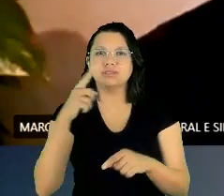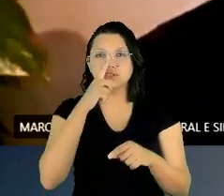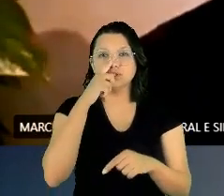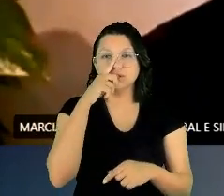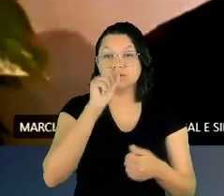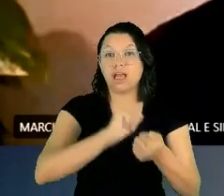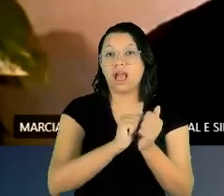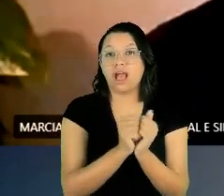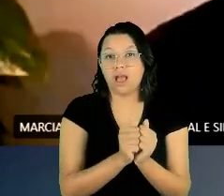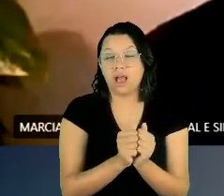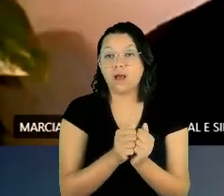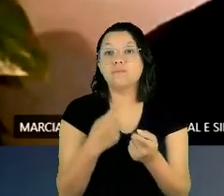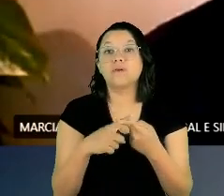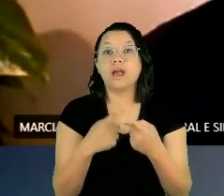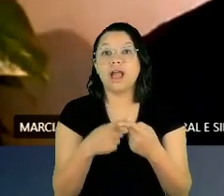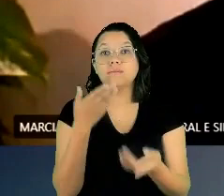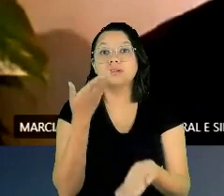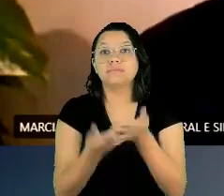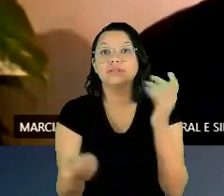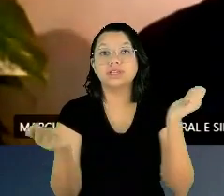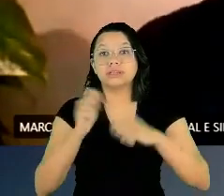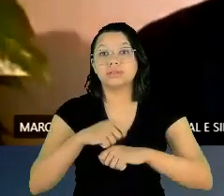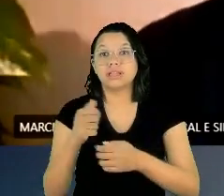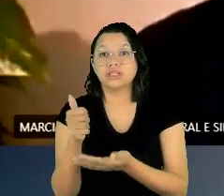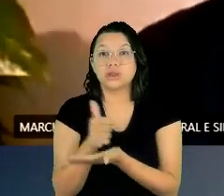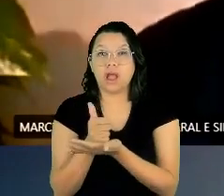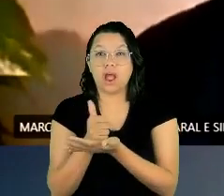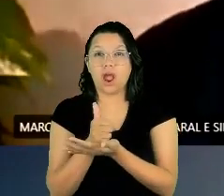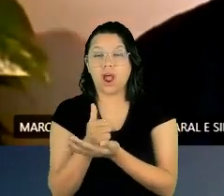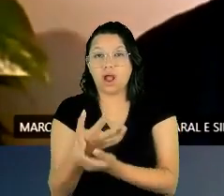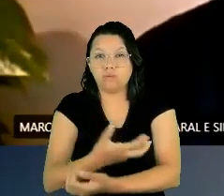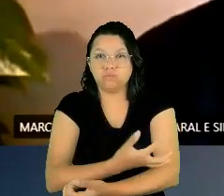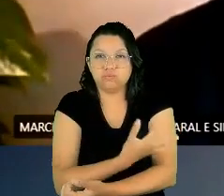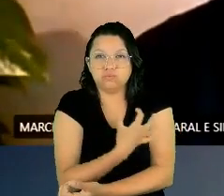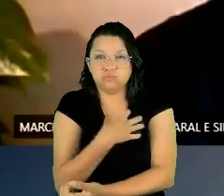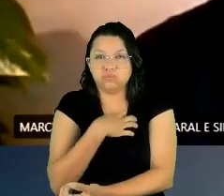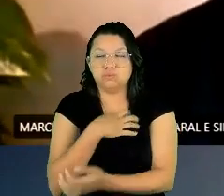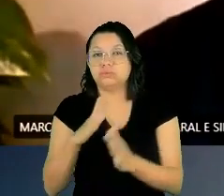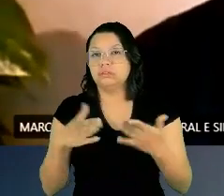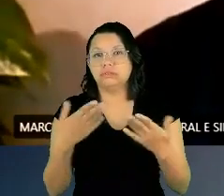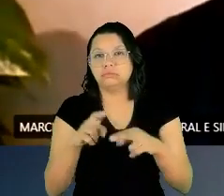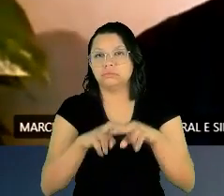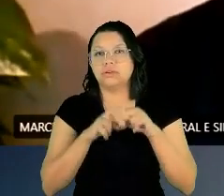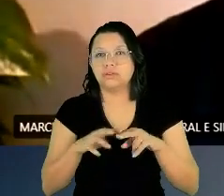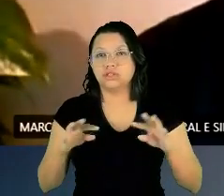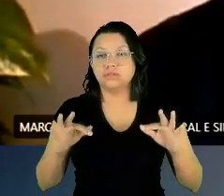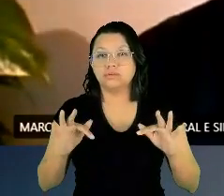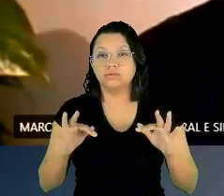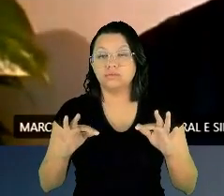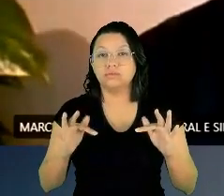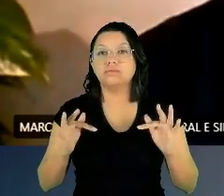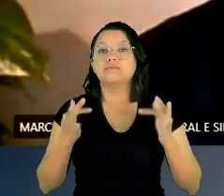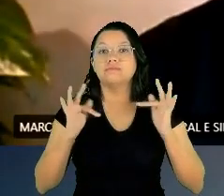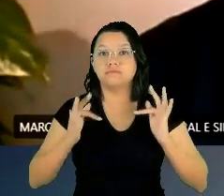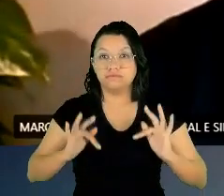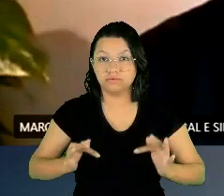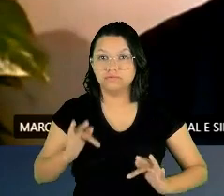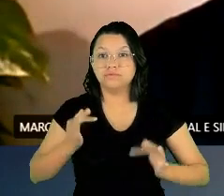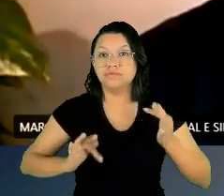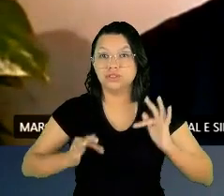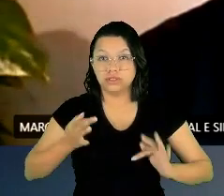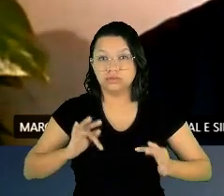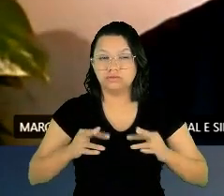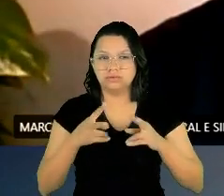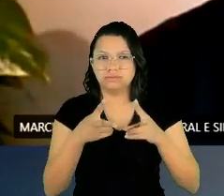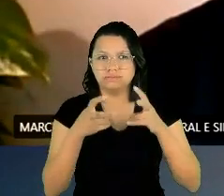capacidade de tomar decisões de risco adequada, porque eles perdiam a capacidade de regulação emocional. Então, por medidas fisiológicas de condutância